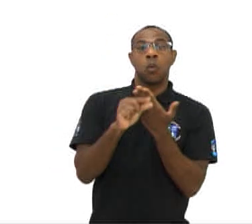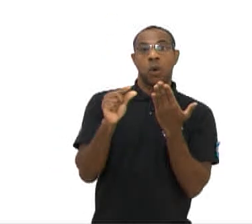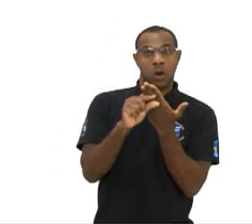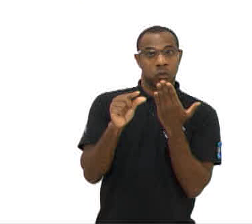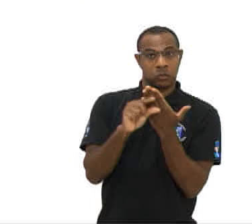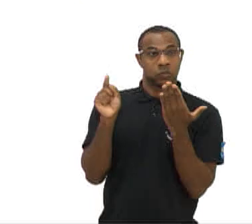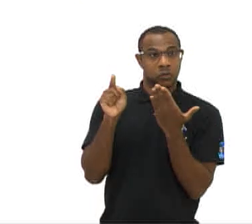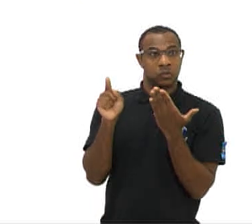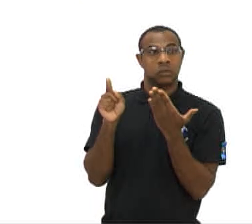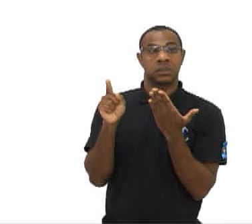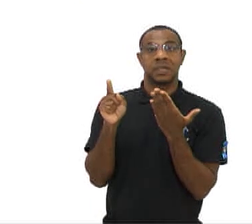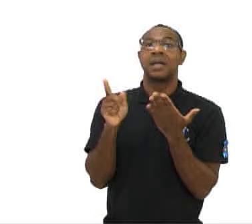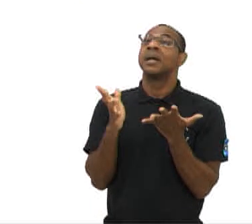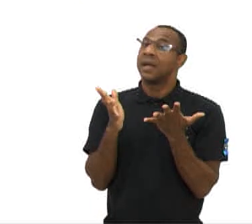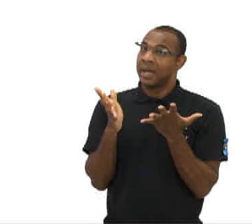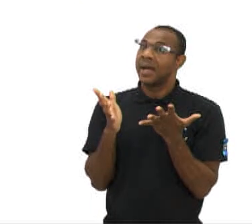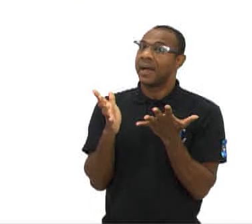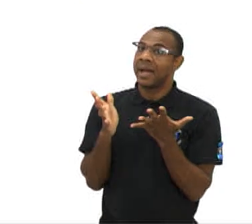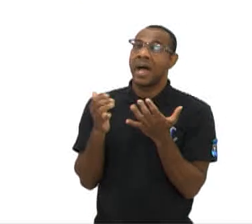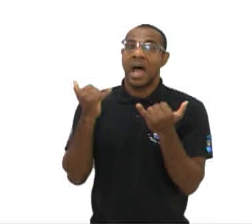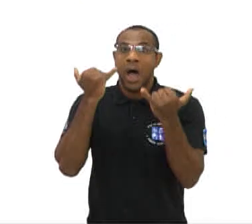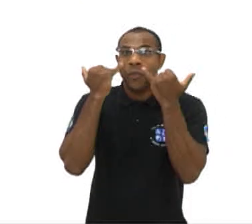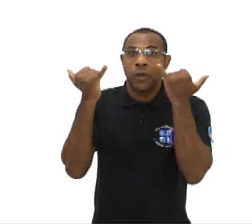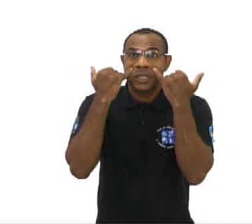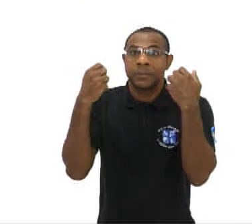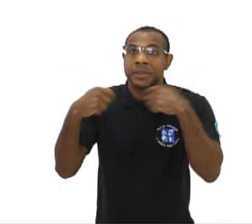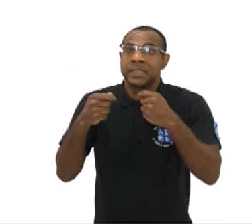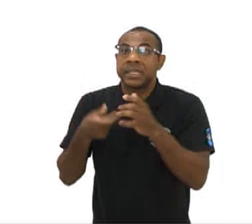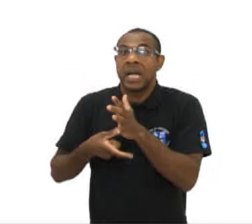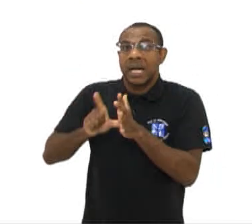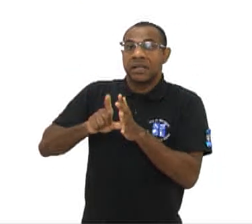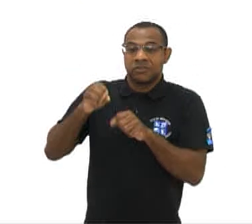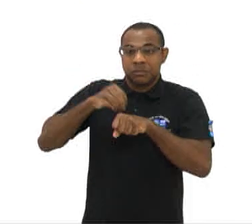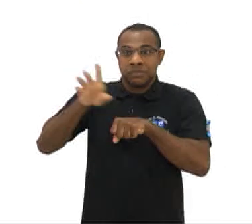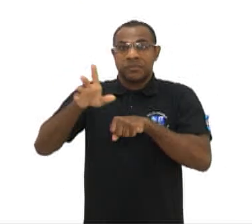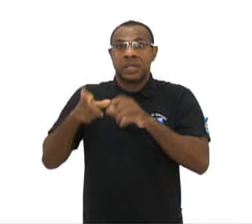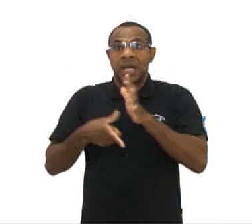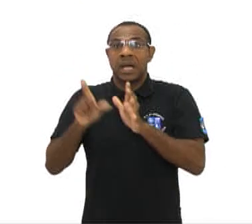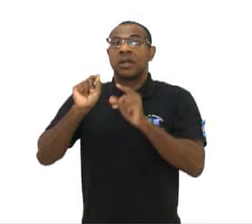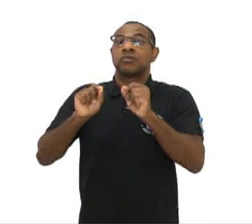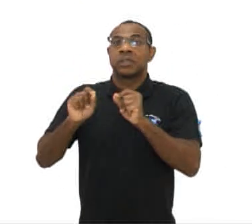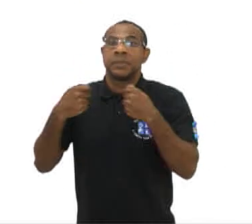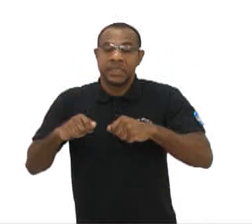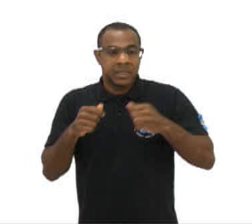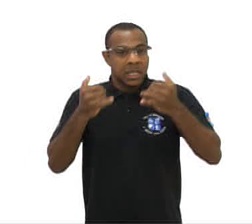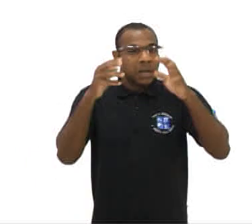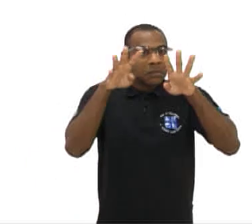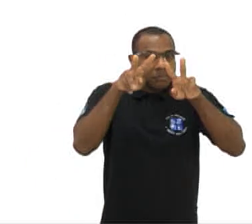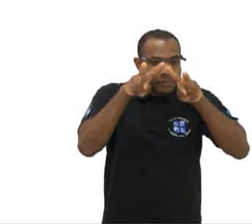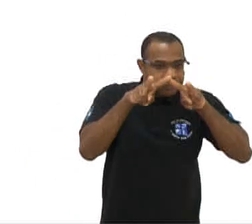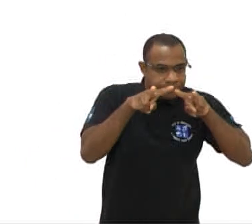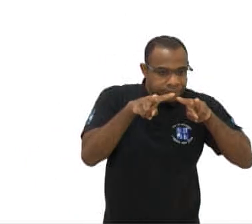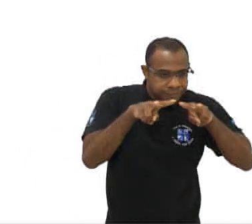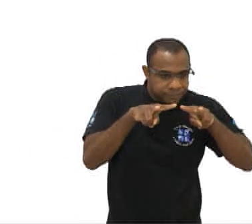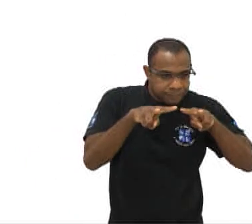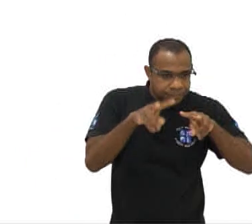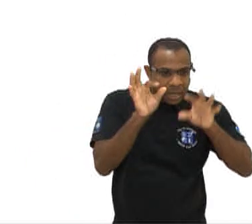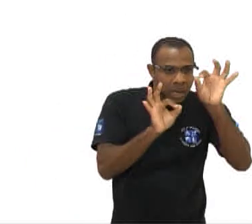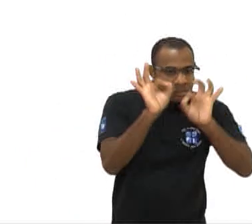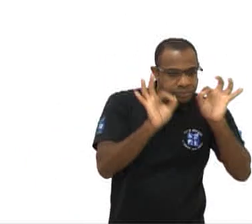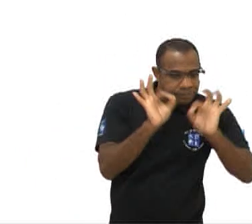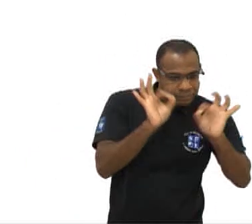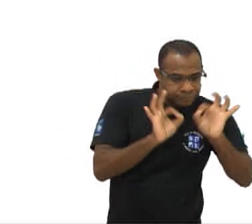notícias precisam passar por uma triagem, uma verificação, antes de serem divulgadas, processo que